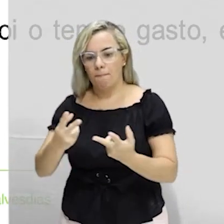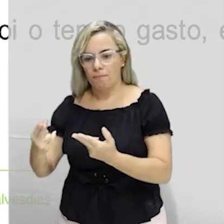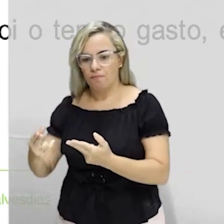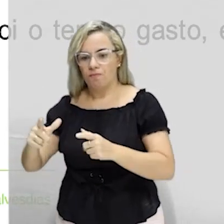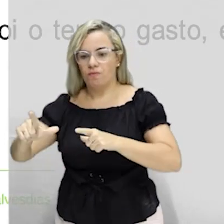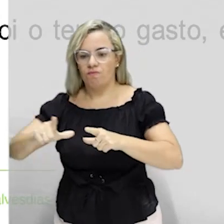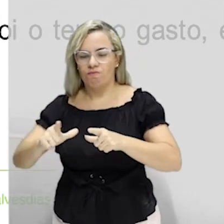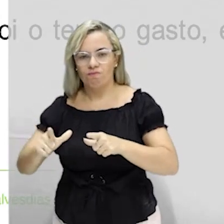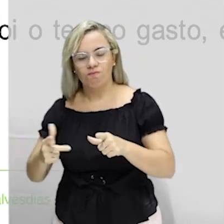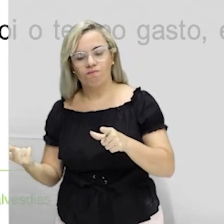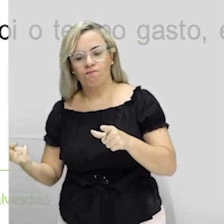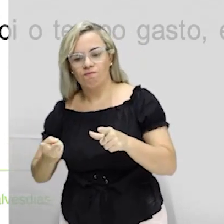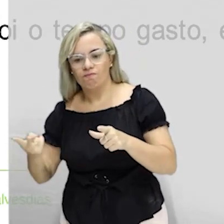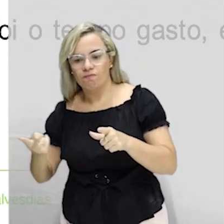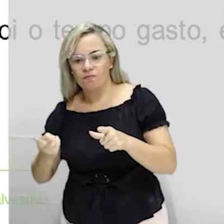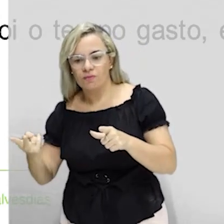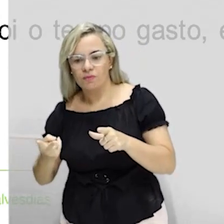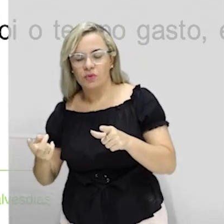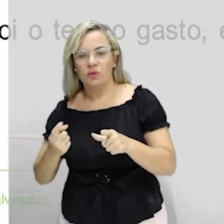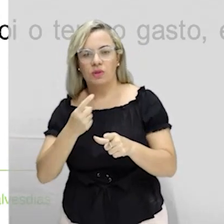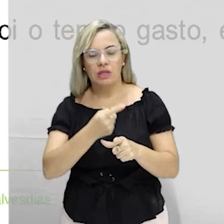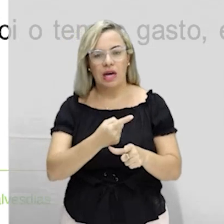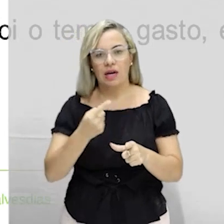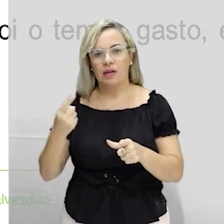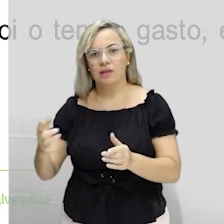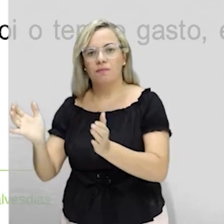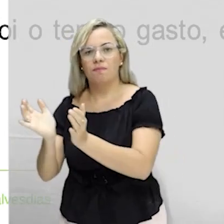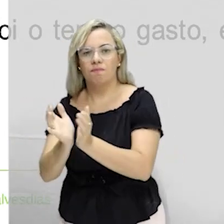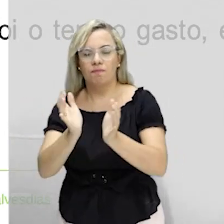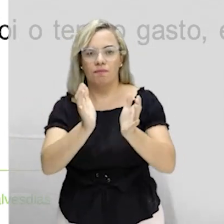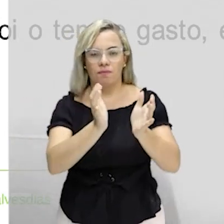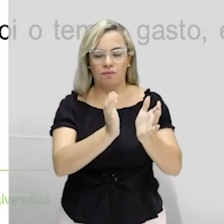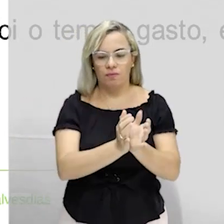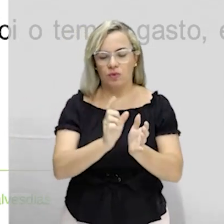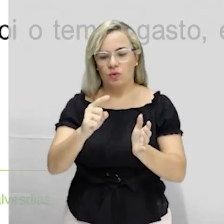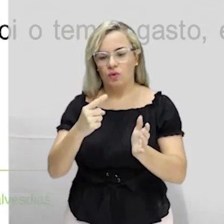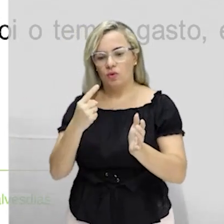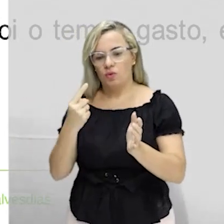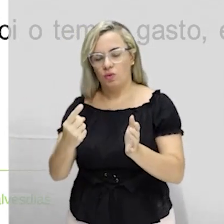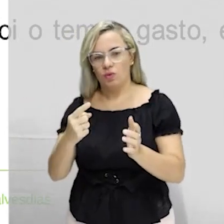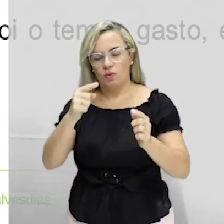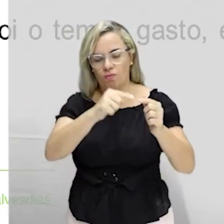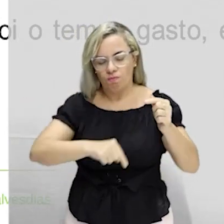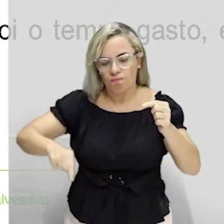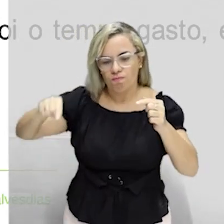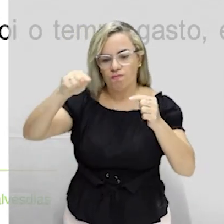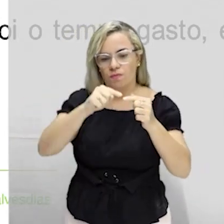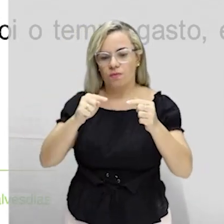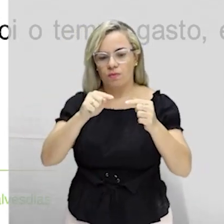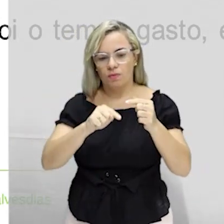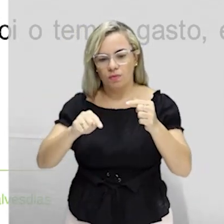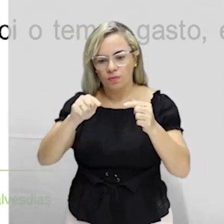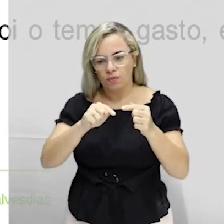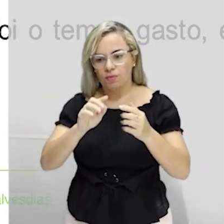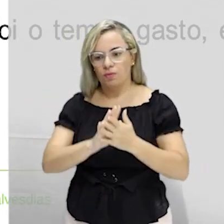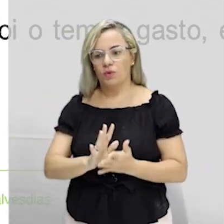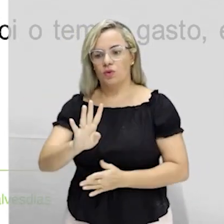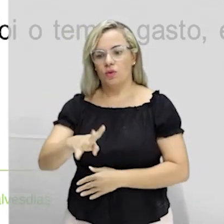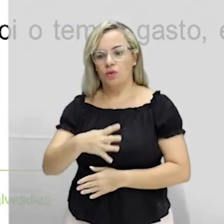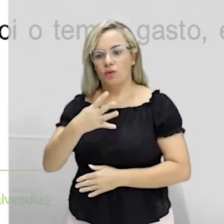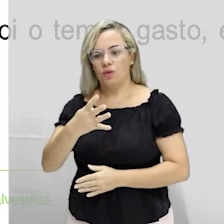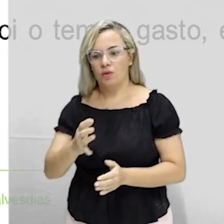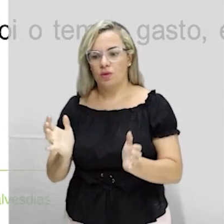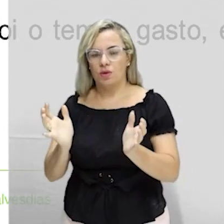à mesma velocidade e cada grupo trabalha em um único pneu. Com os 4